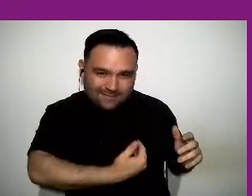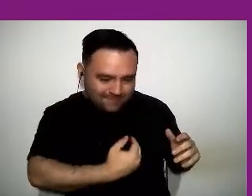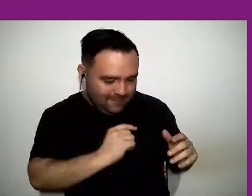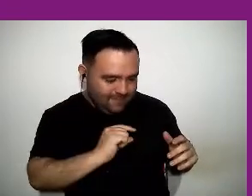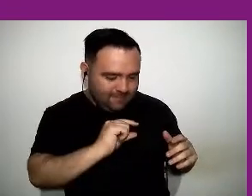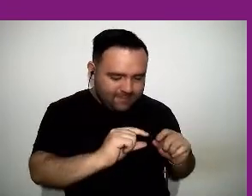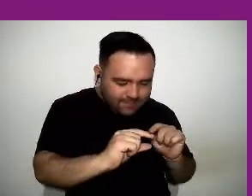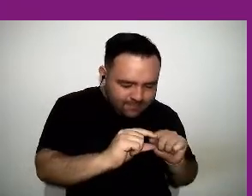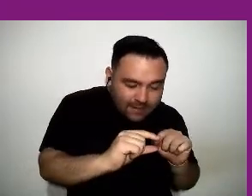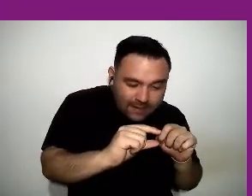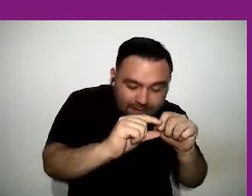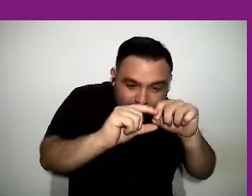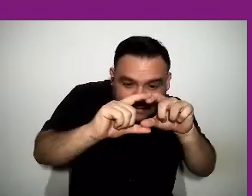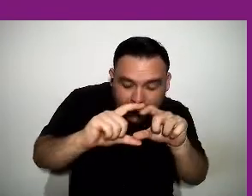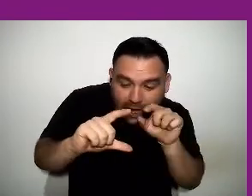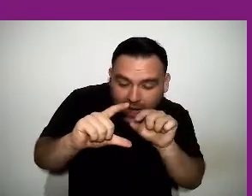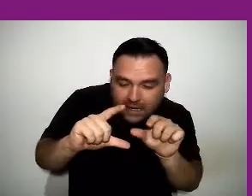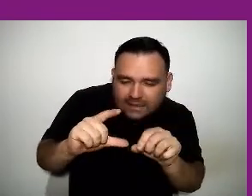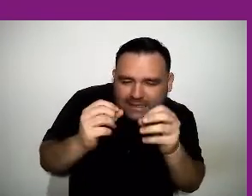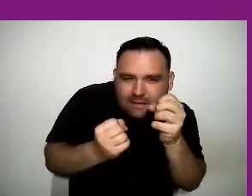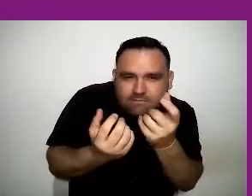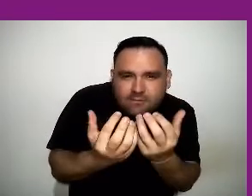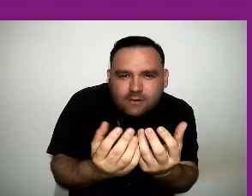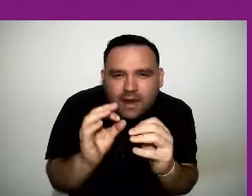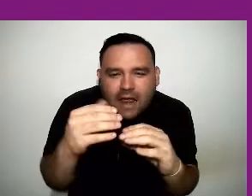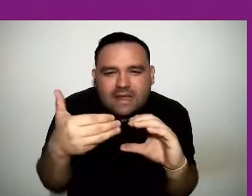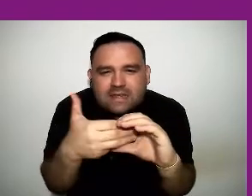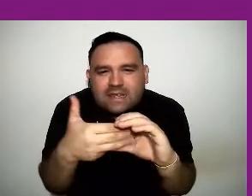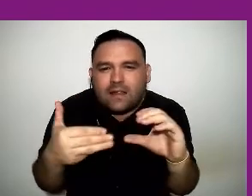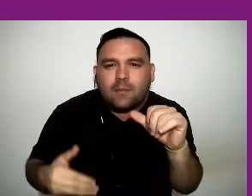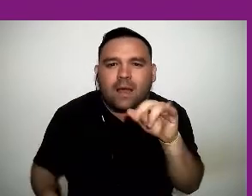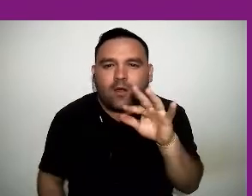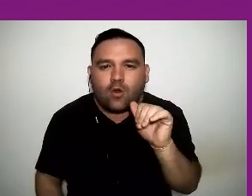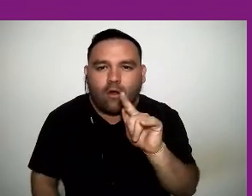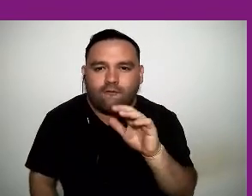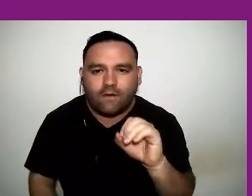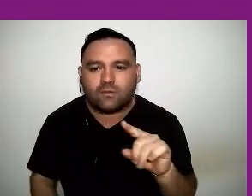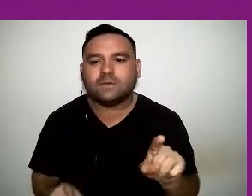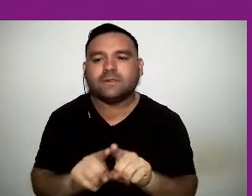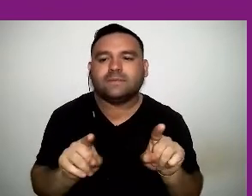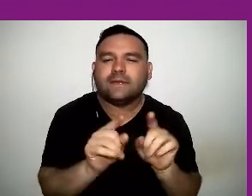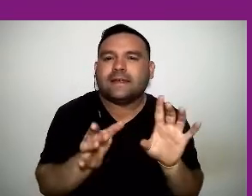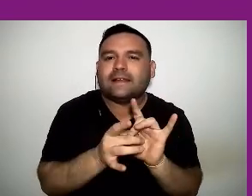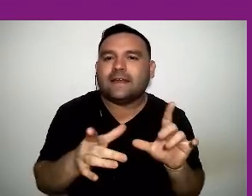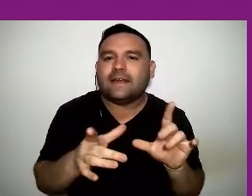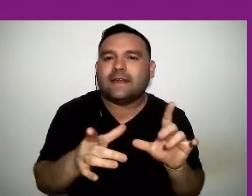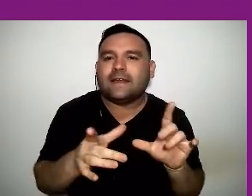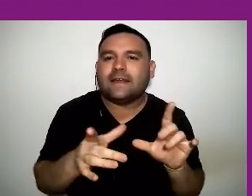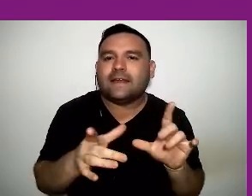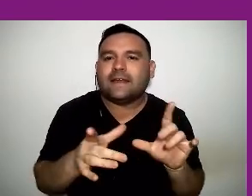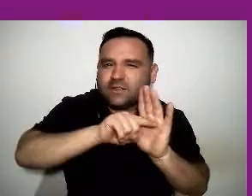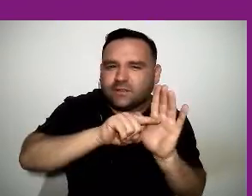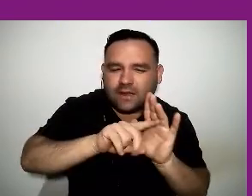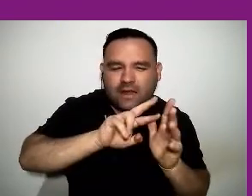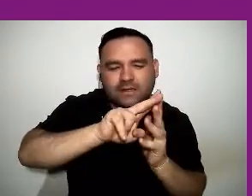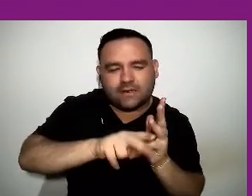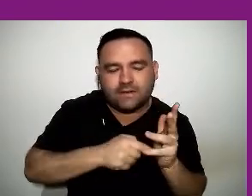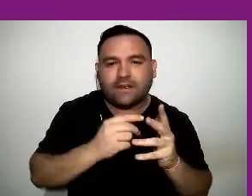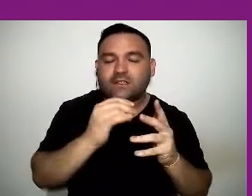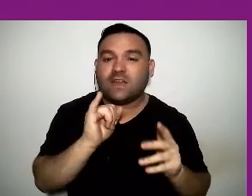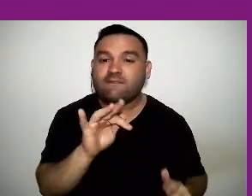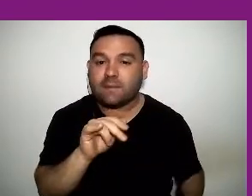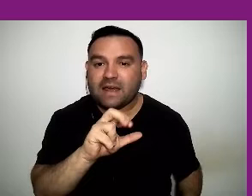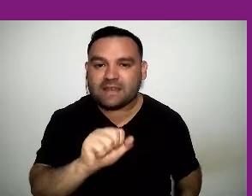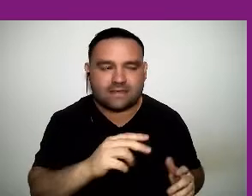geravam um processo inflamatório com ativação de células T e macrófagos, com liberação de uma série de mediadores